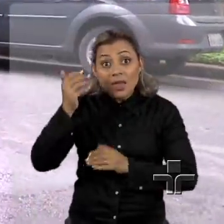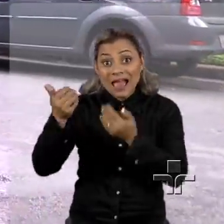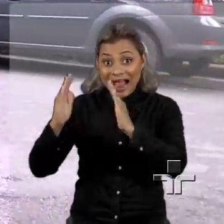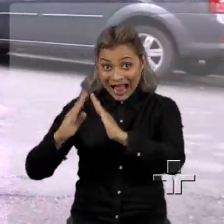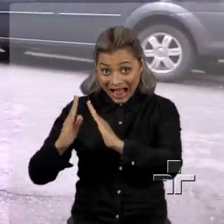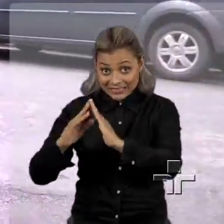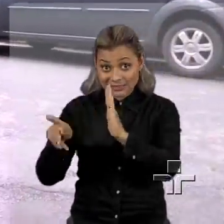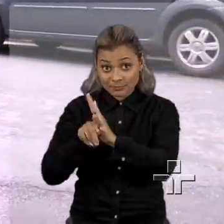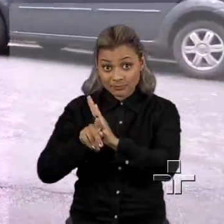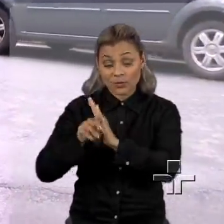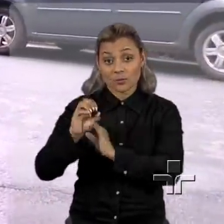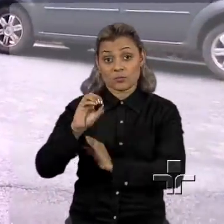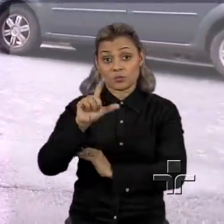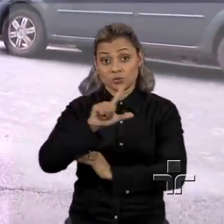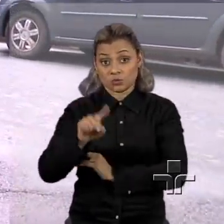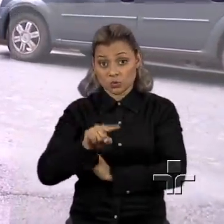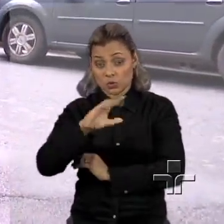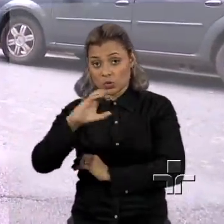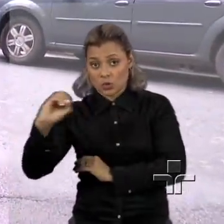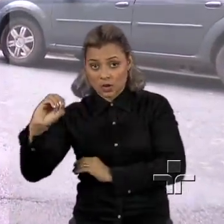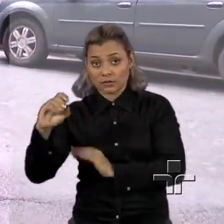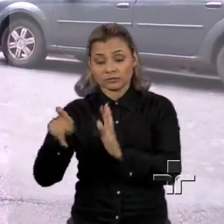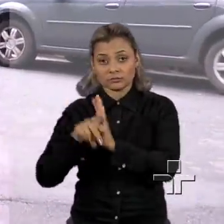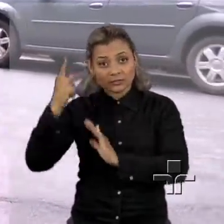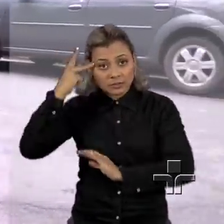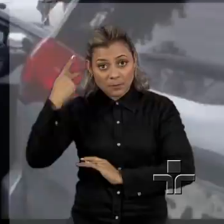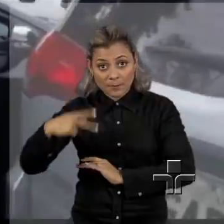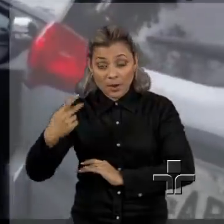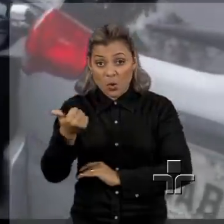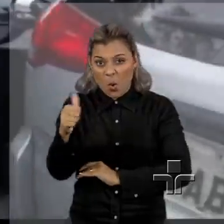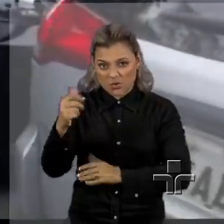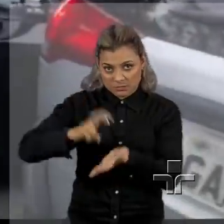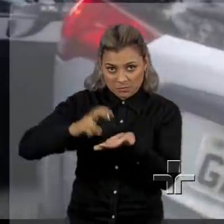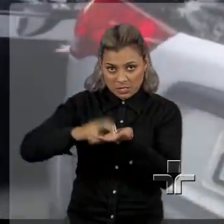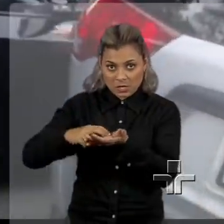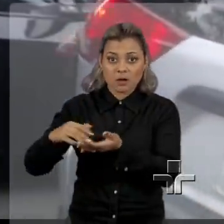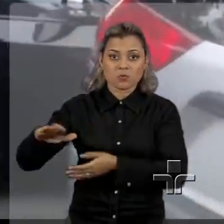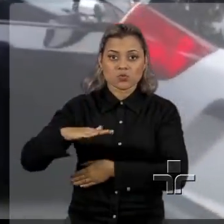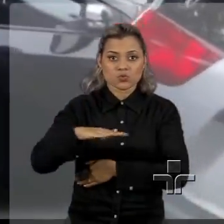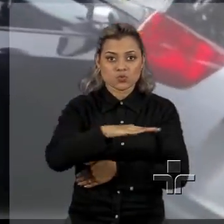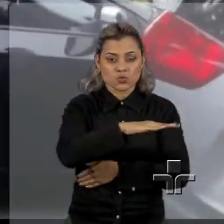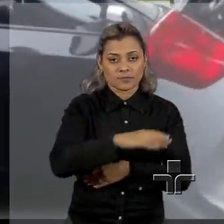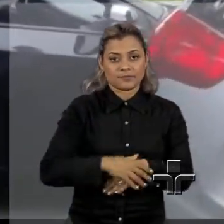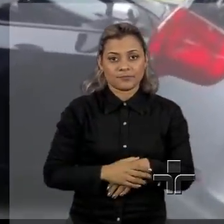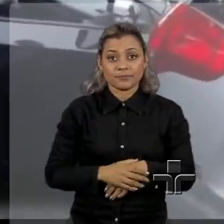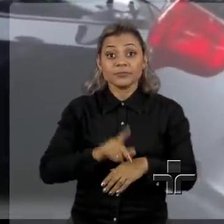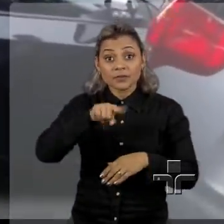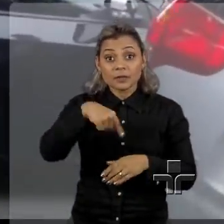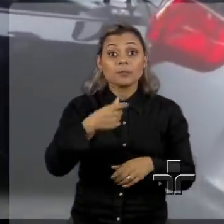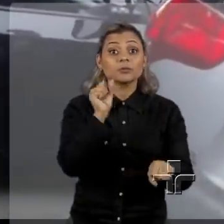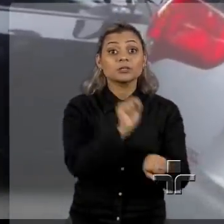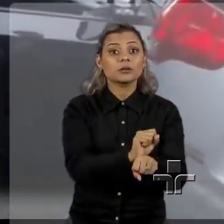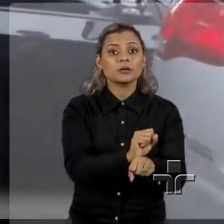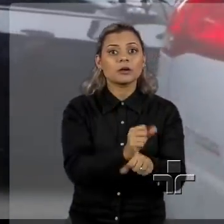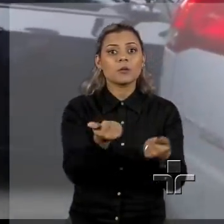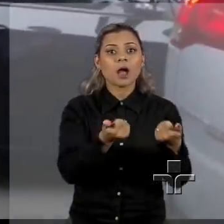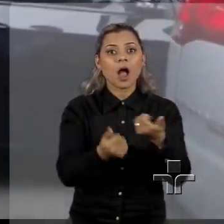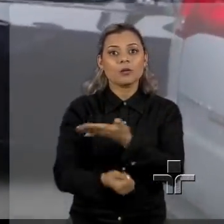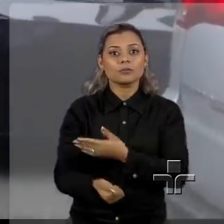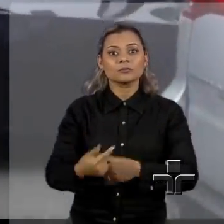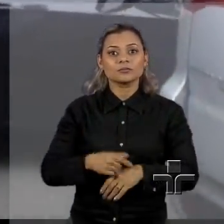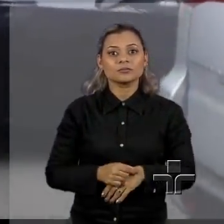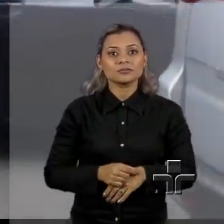na zona oeste de São Paulo, por volta das 11 horas da manhã. Pouco depois, o veículo foi abordado no meio do trânsito